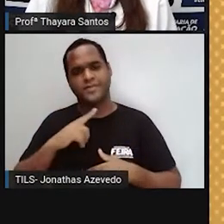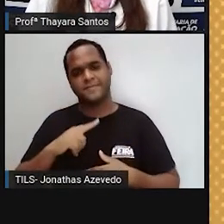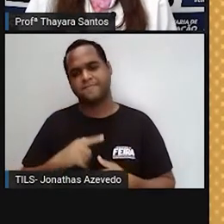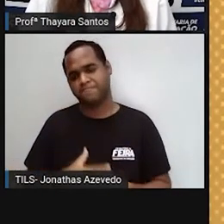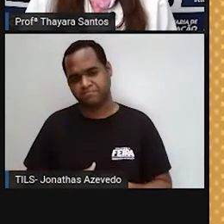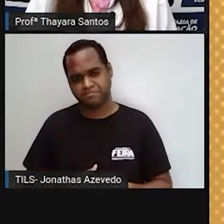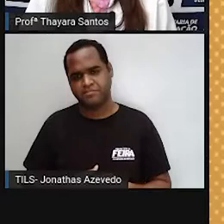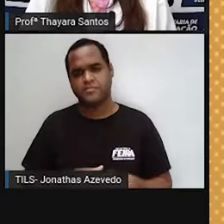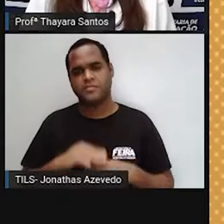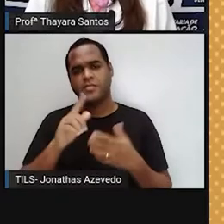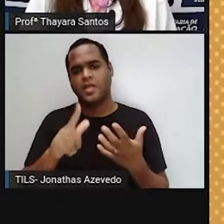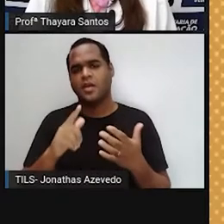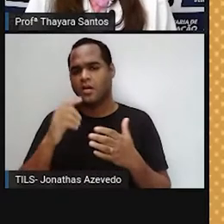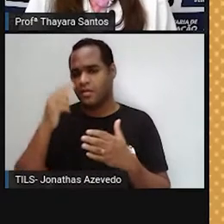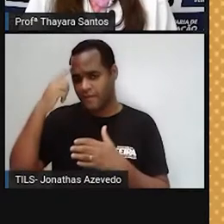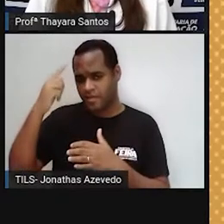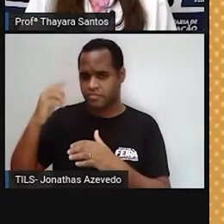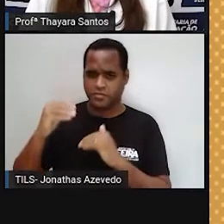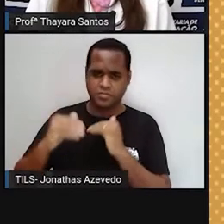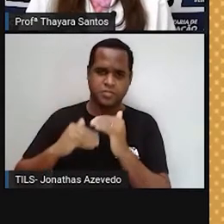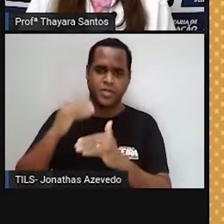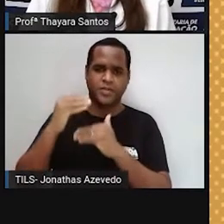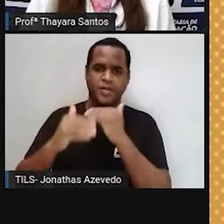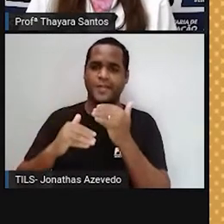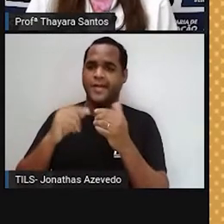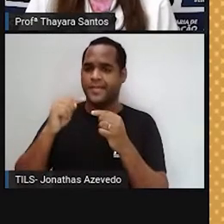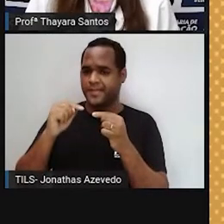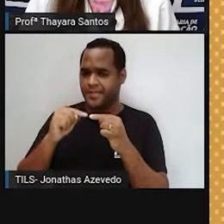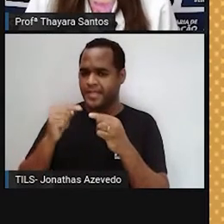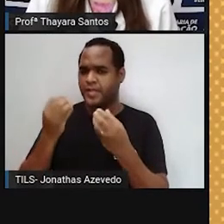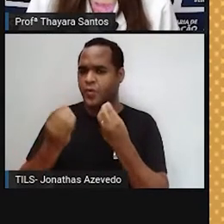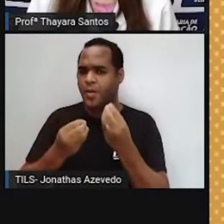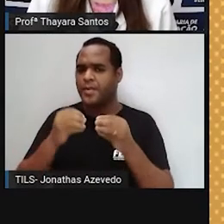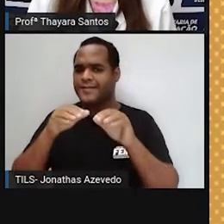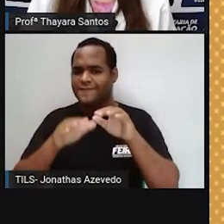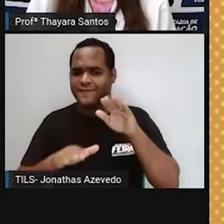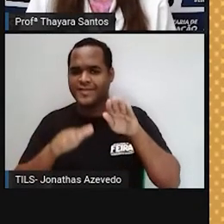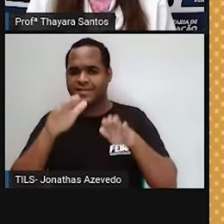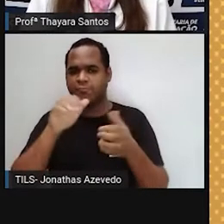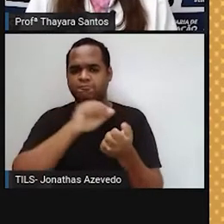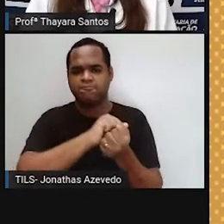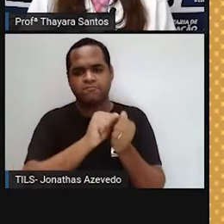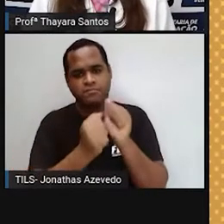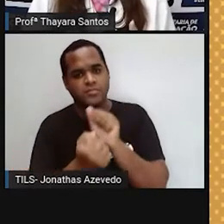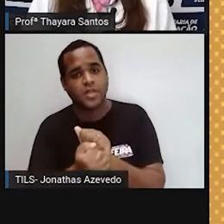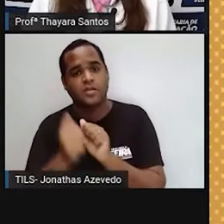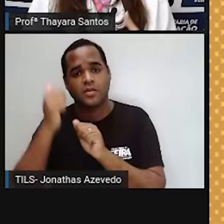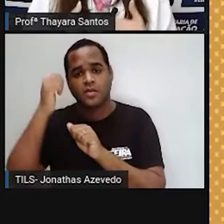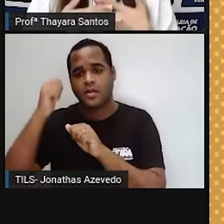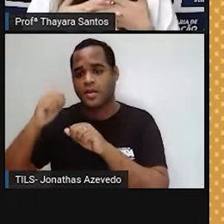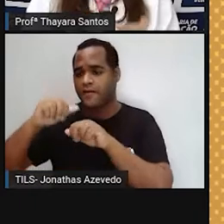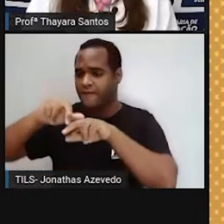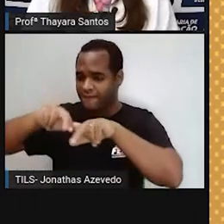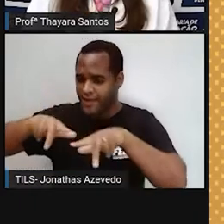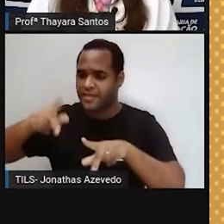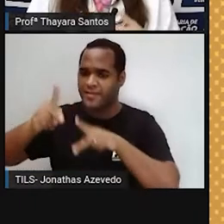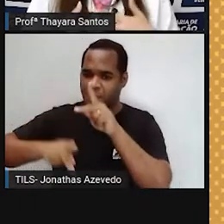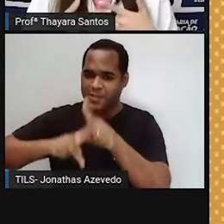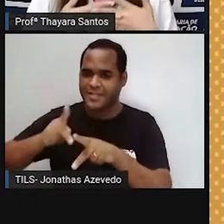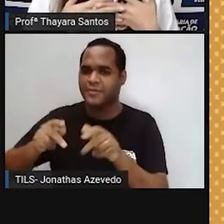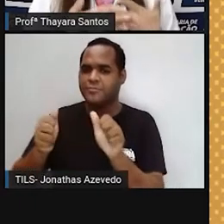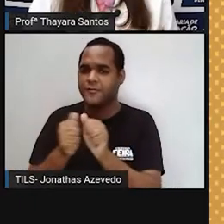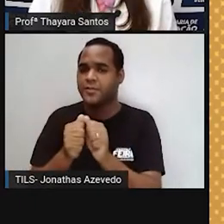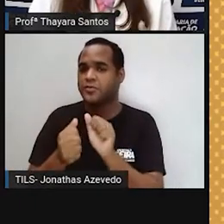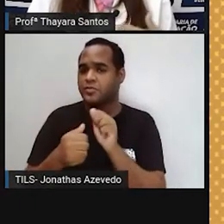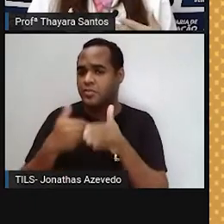Já quando a gente fala de evolução, a gente está falando de um processo de variação e adaptação de populações ao longo do tempo. Para